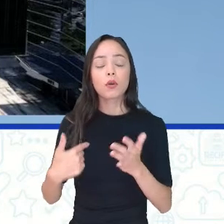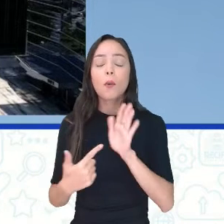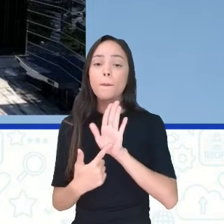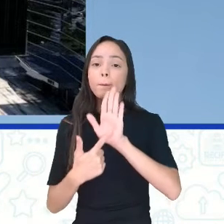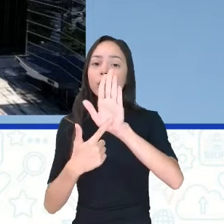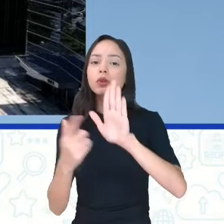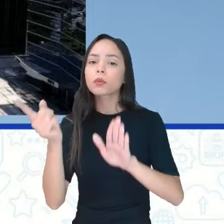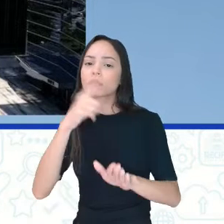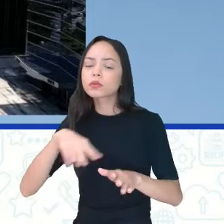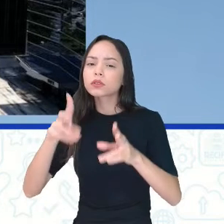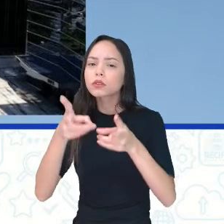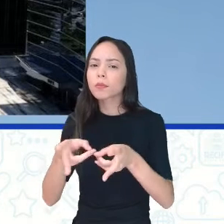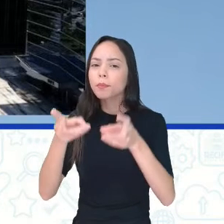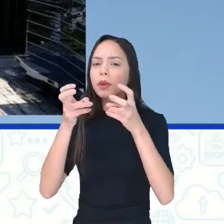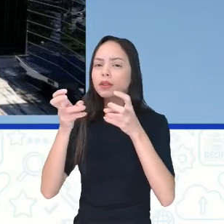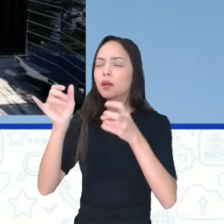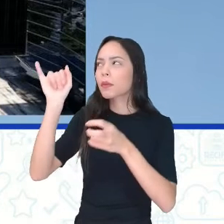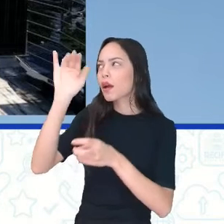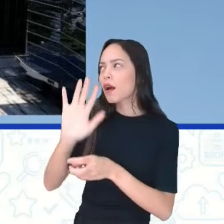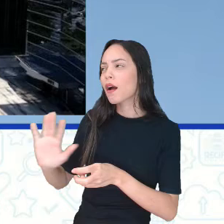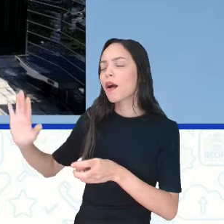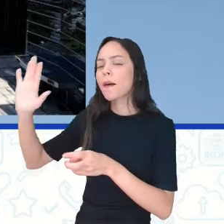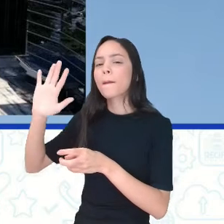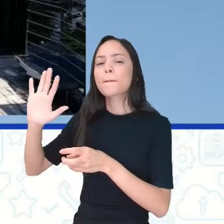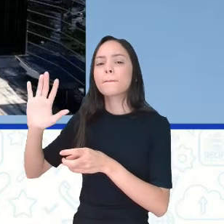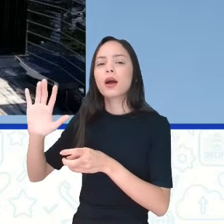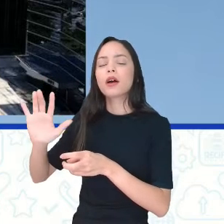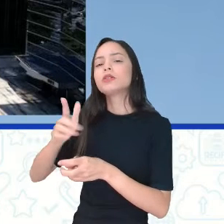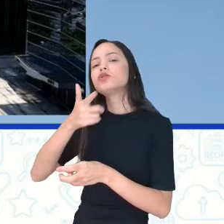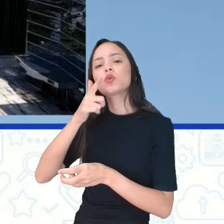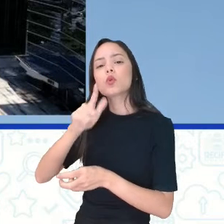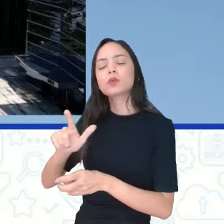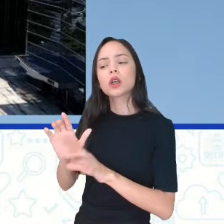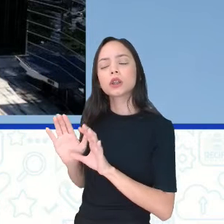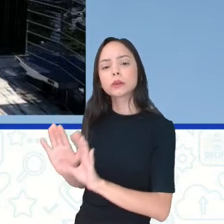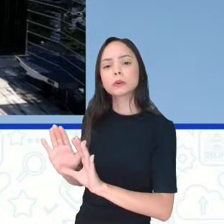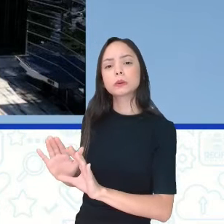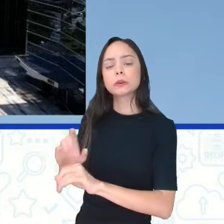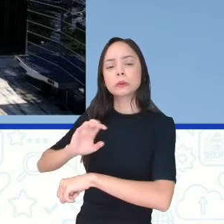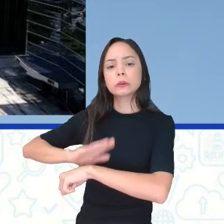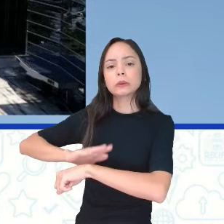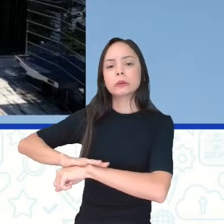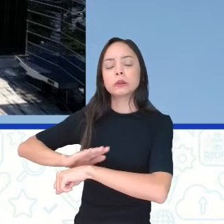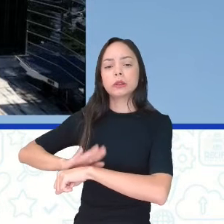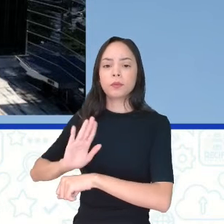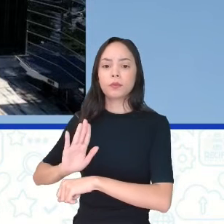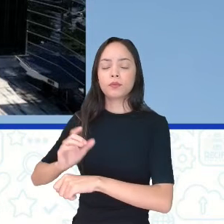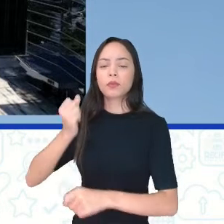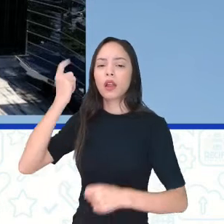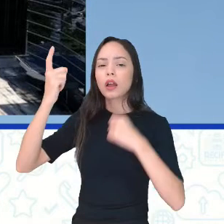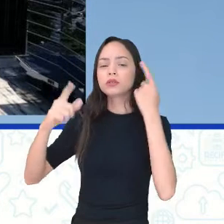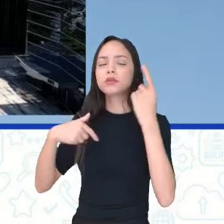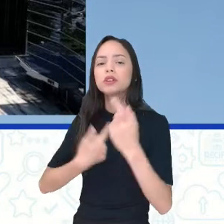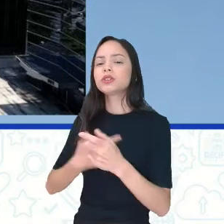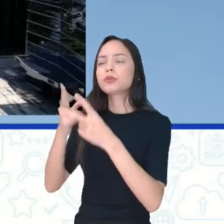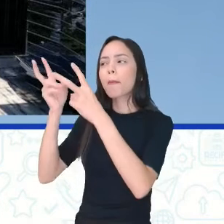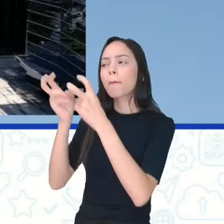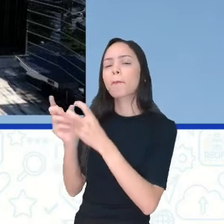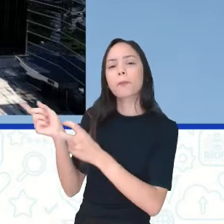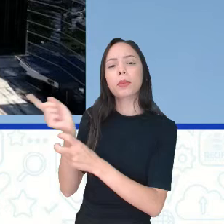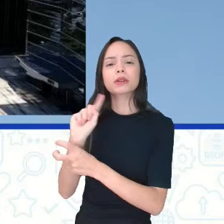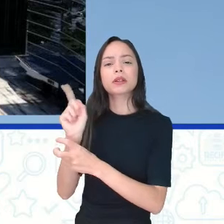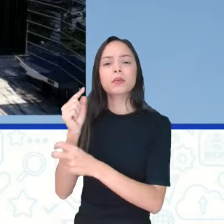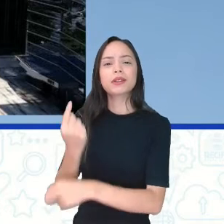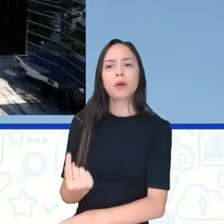ela vai acumular o tempo nela. Muitas vezes, né, a gente não consegue enxergar o que estava